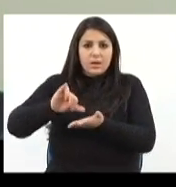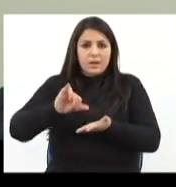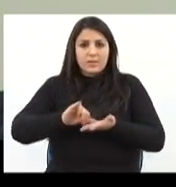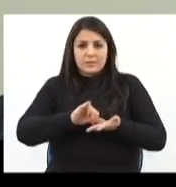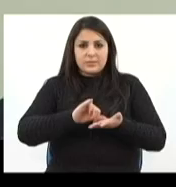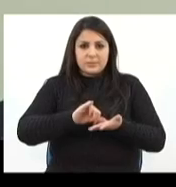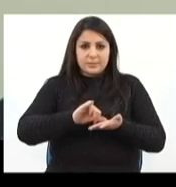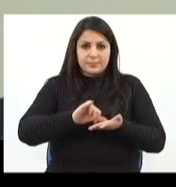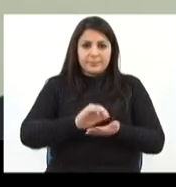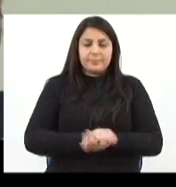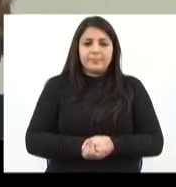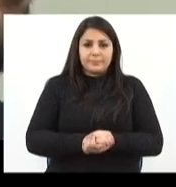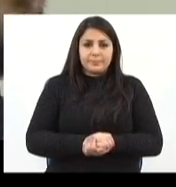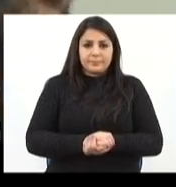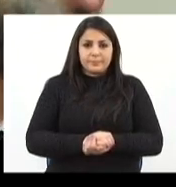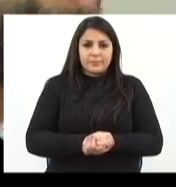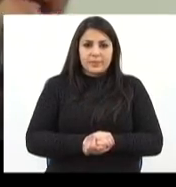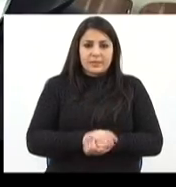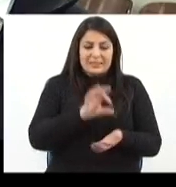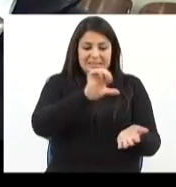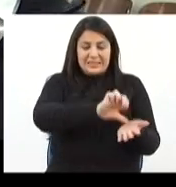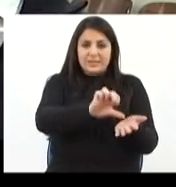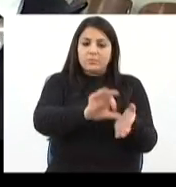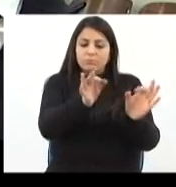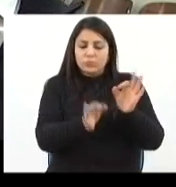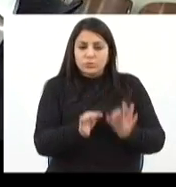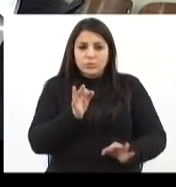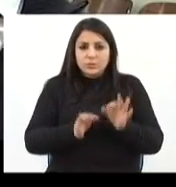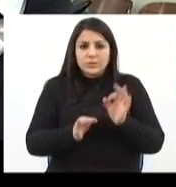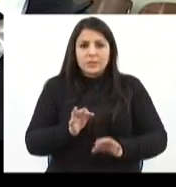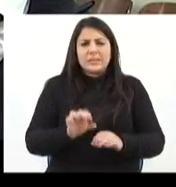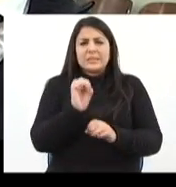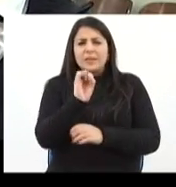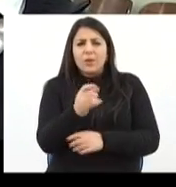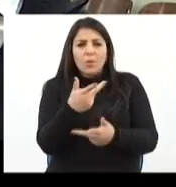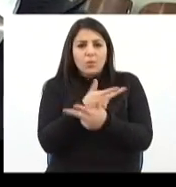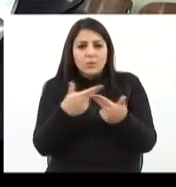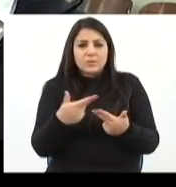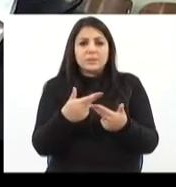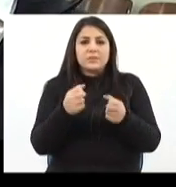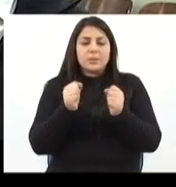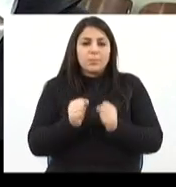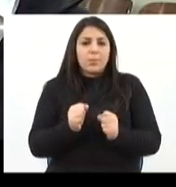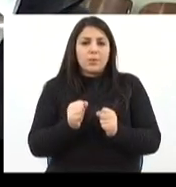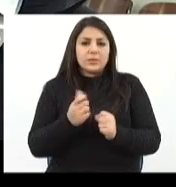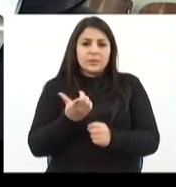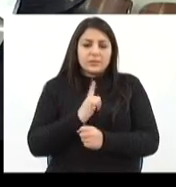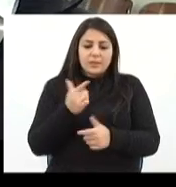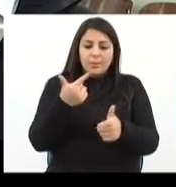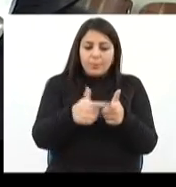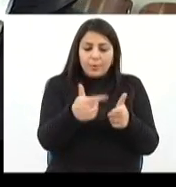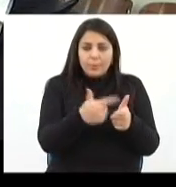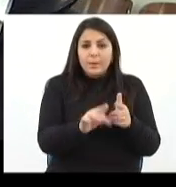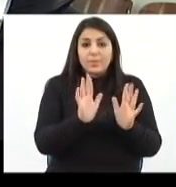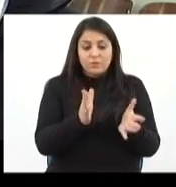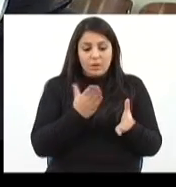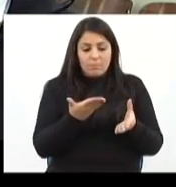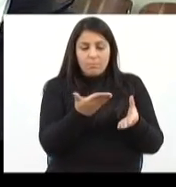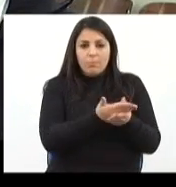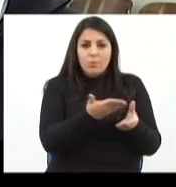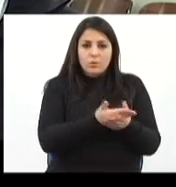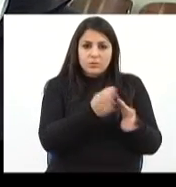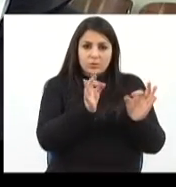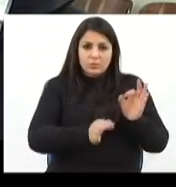para pacificação restaurativa. Teríamos uma central judicializada para casos em que o conflito estabelecido gerou algum tipo